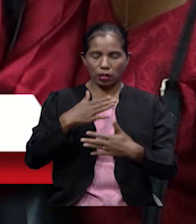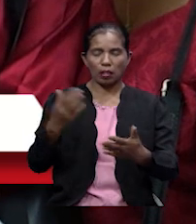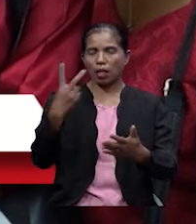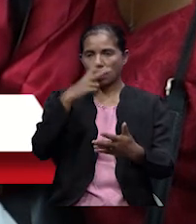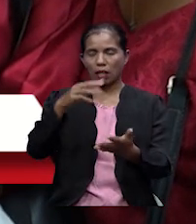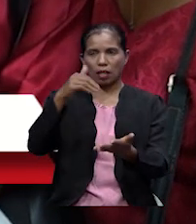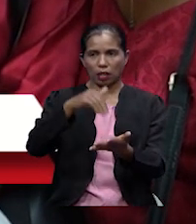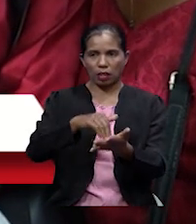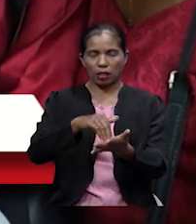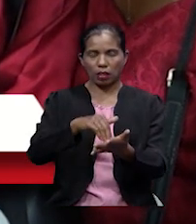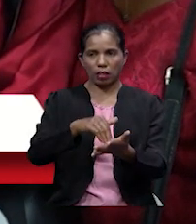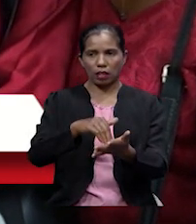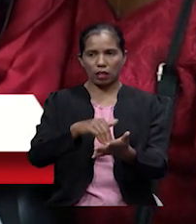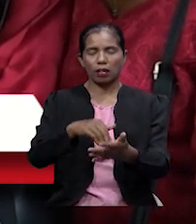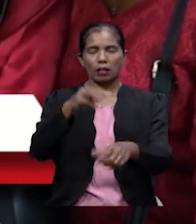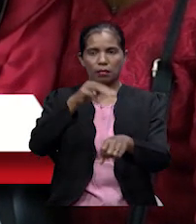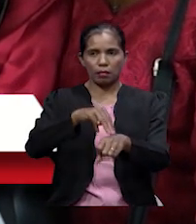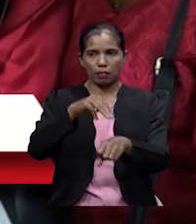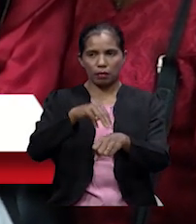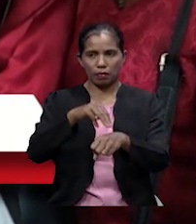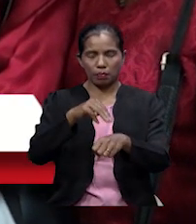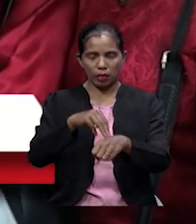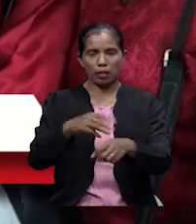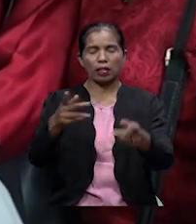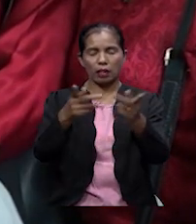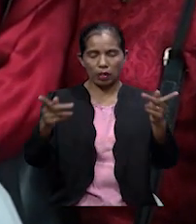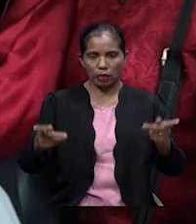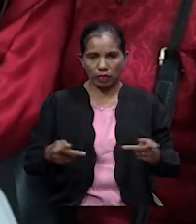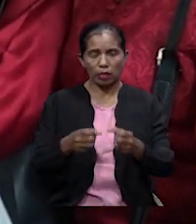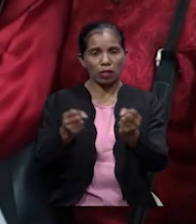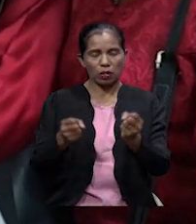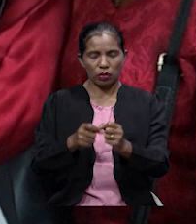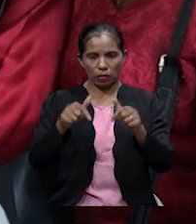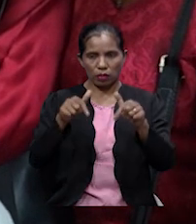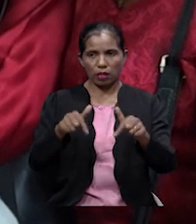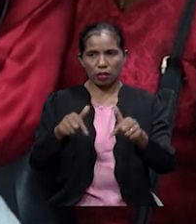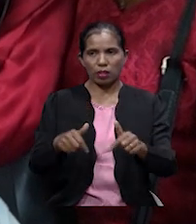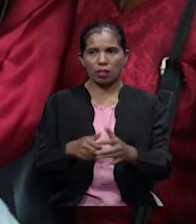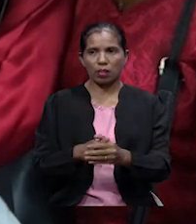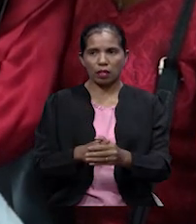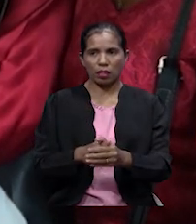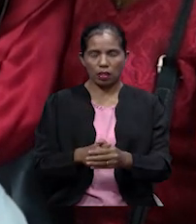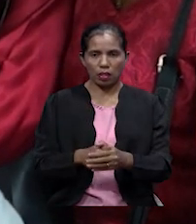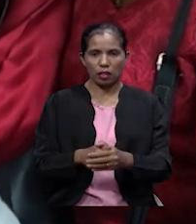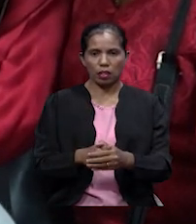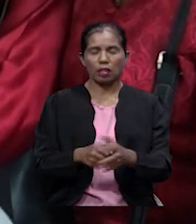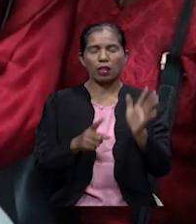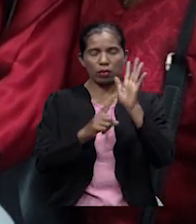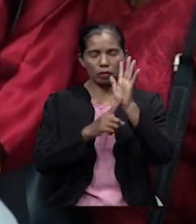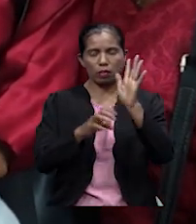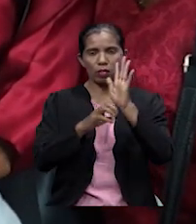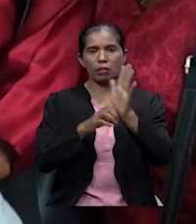que arizona, missa e a iha wai lili ni dian iya sintir lu bukida